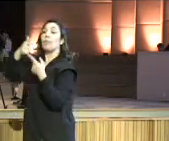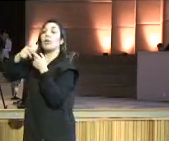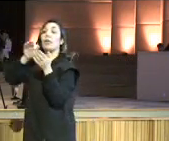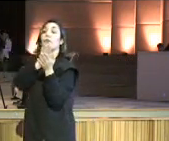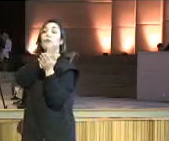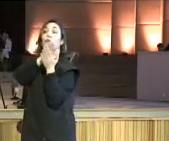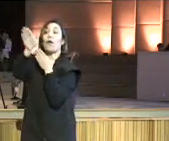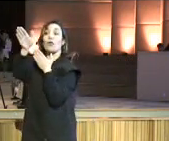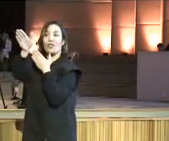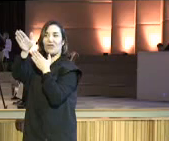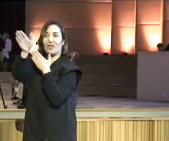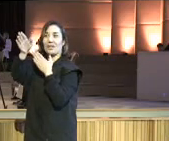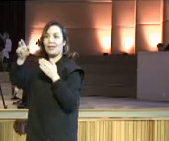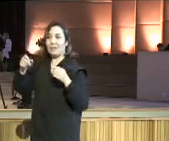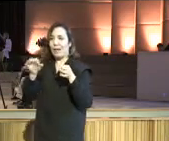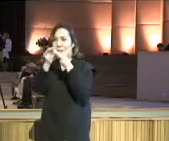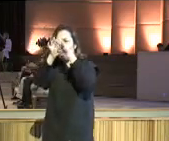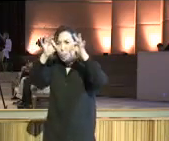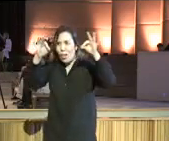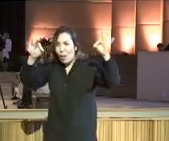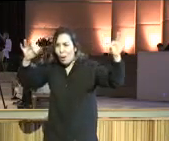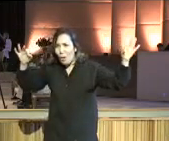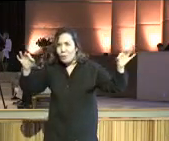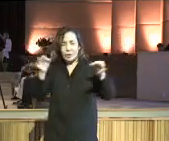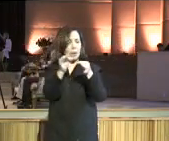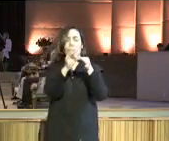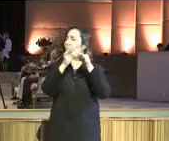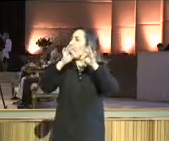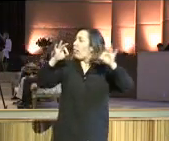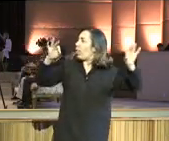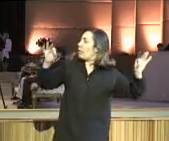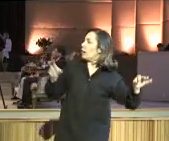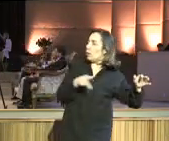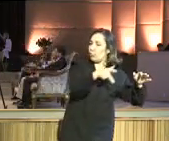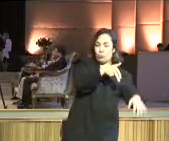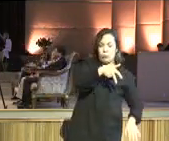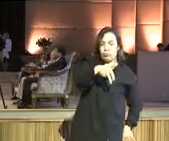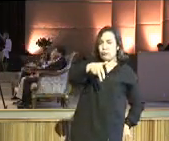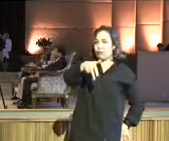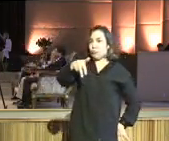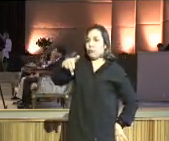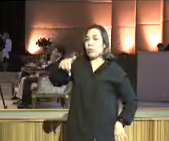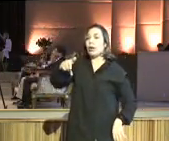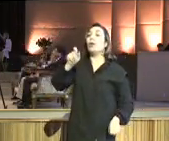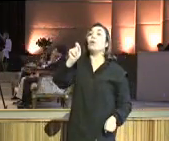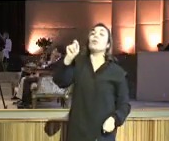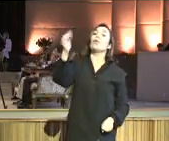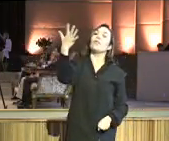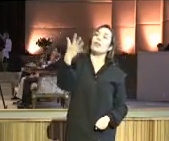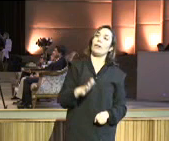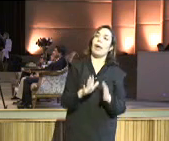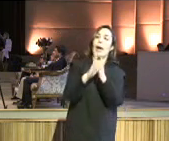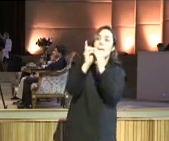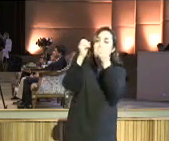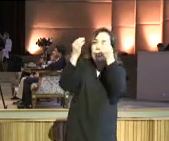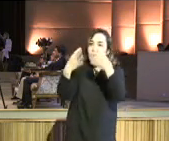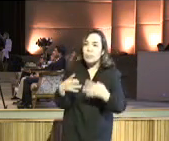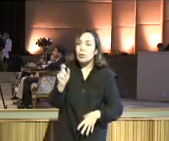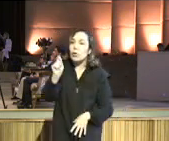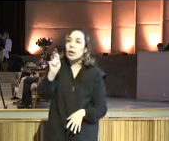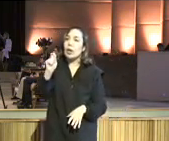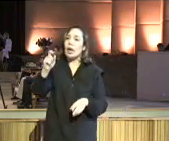E a Bíblia diz que quando ele saiu dali, ele saiu descalço,